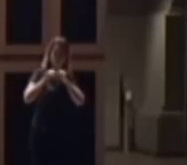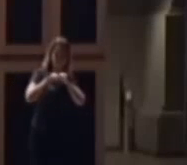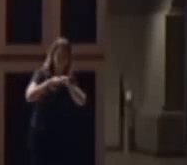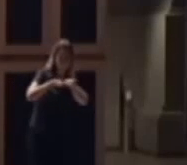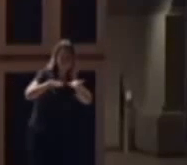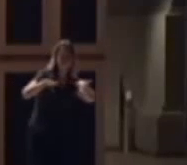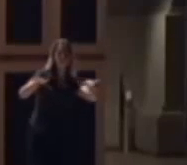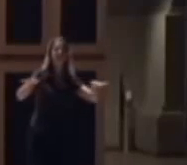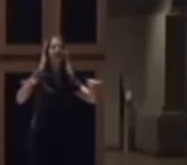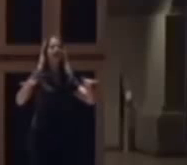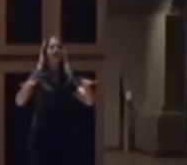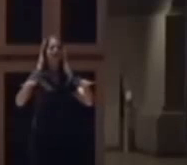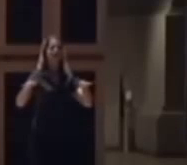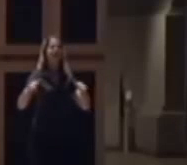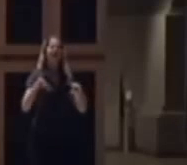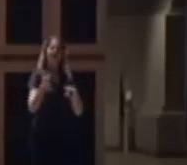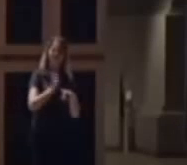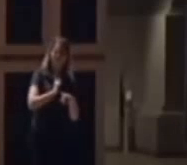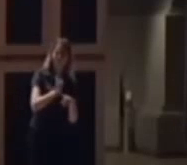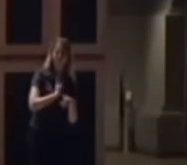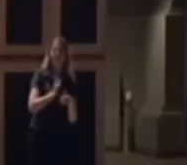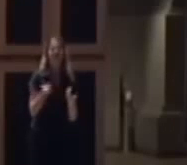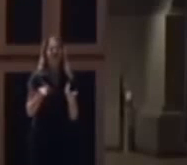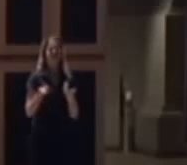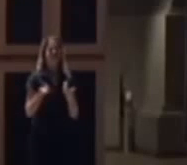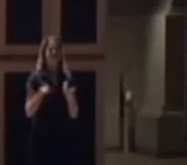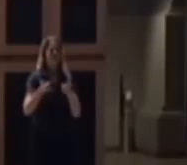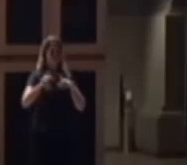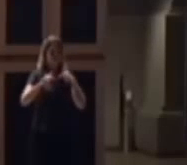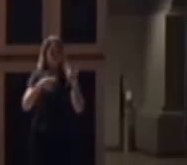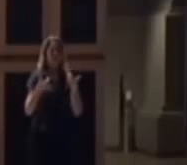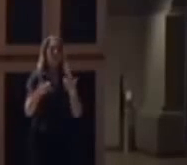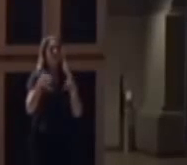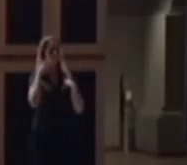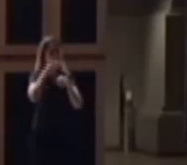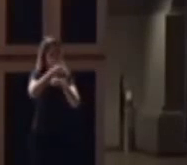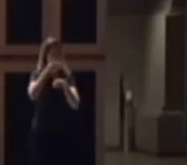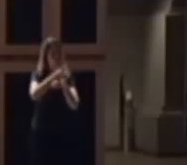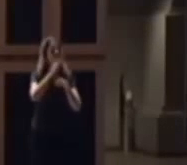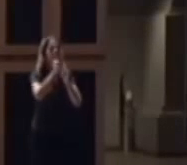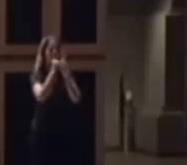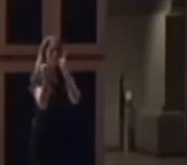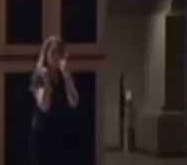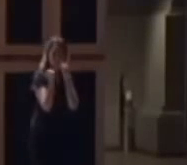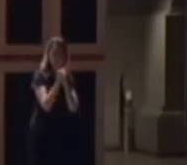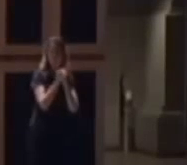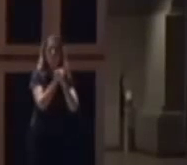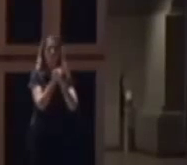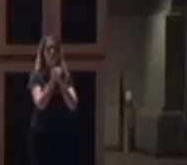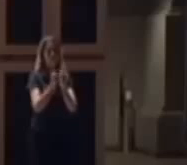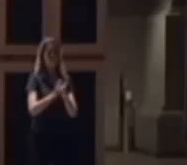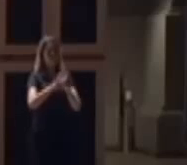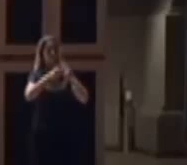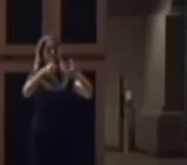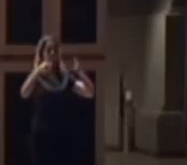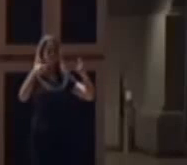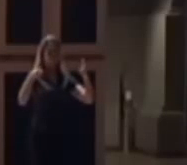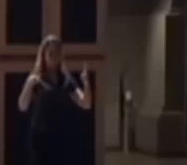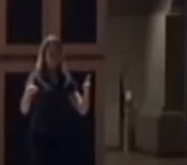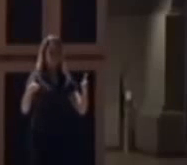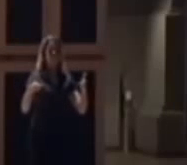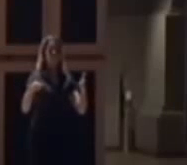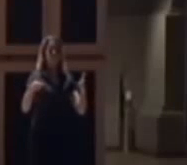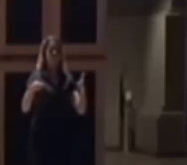abrangentes para essa articulação com o terceiro setor, garantindo a participação social e ampliando essa proximidade